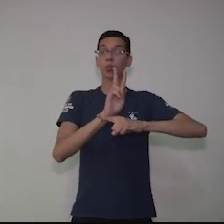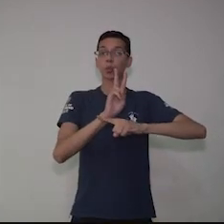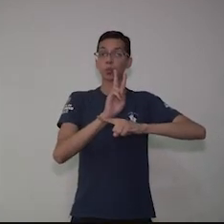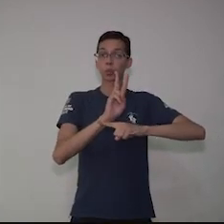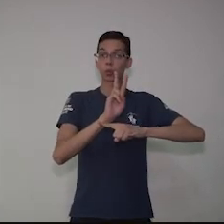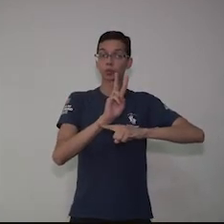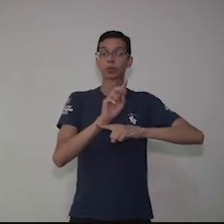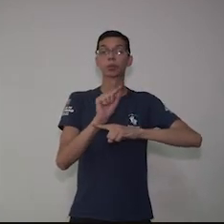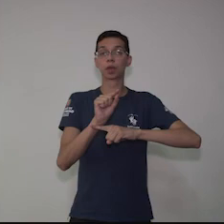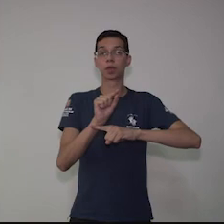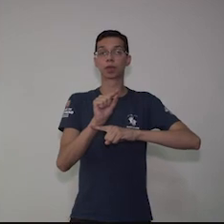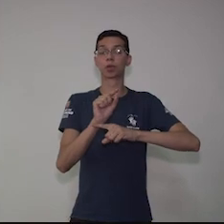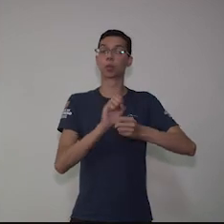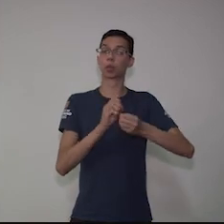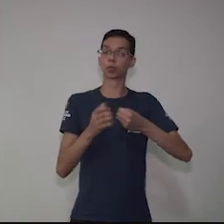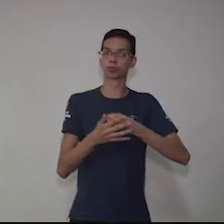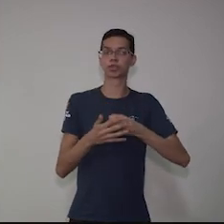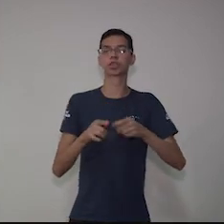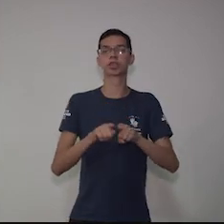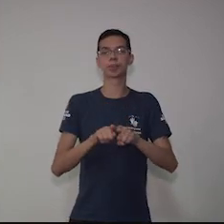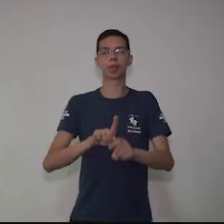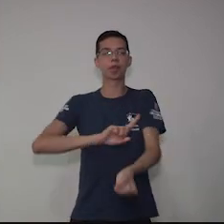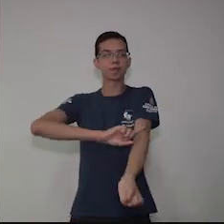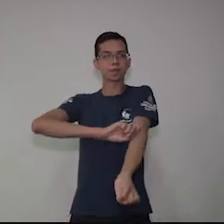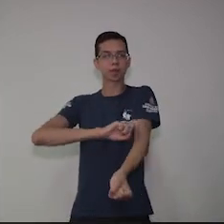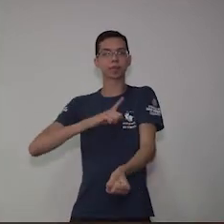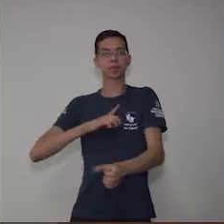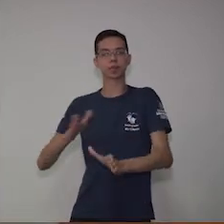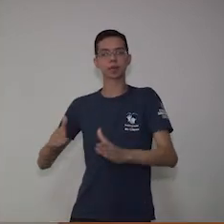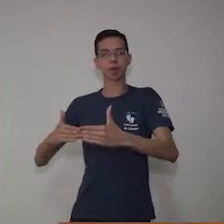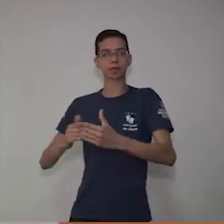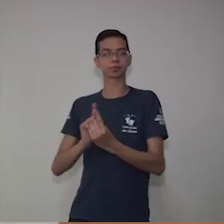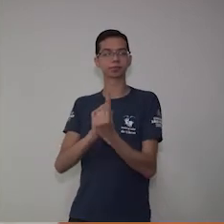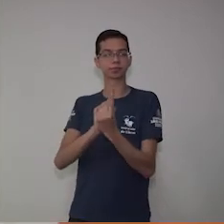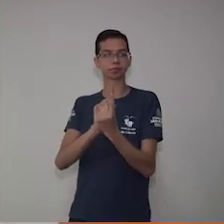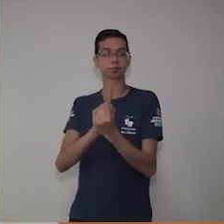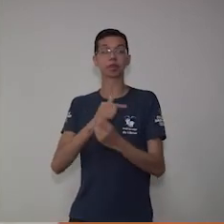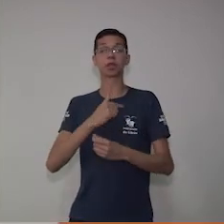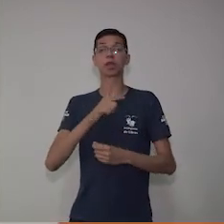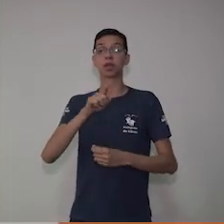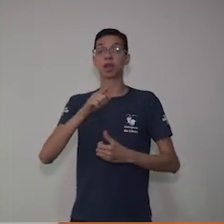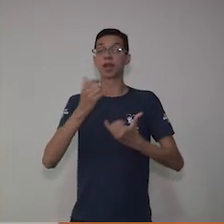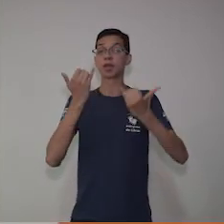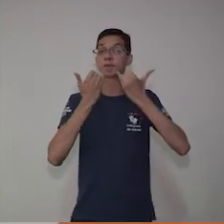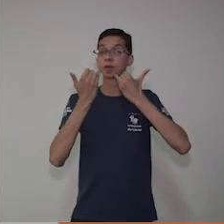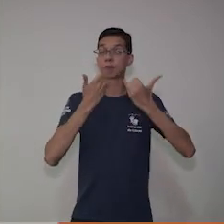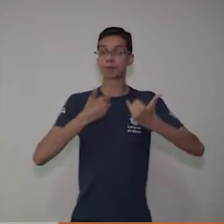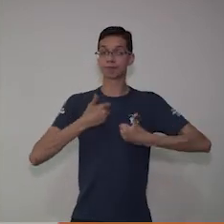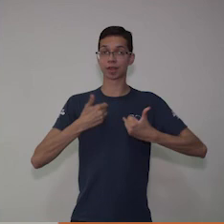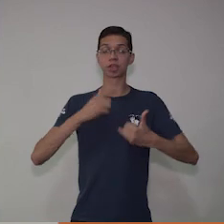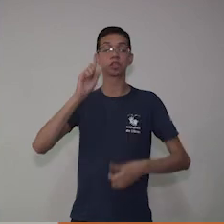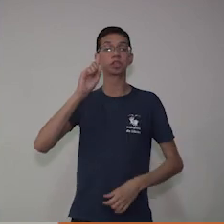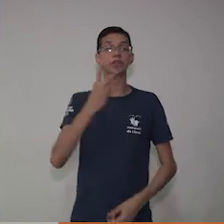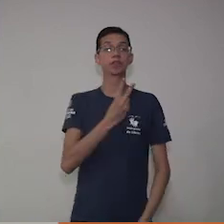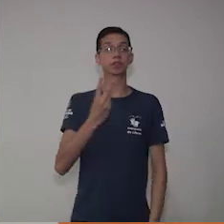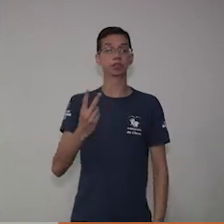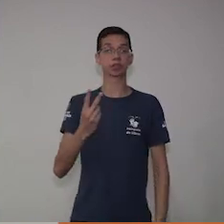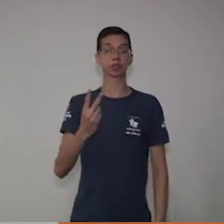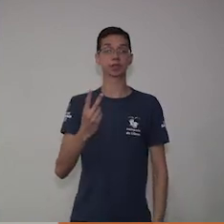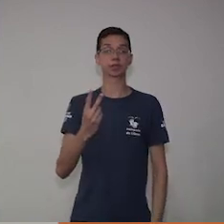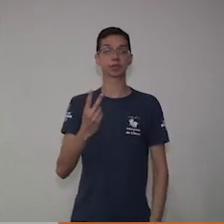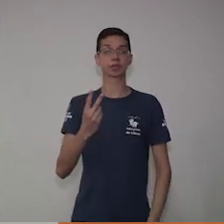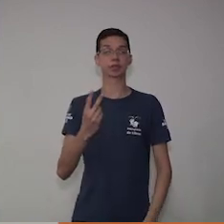os leitos de enfermaria. E só corrigindo a informação que você deu também, a taxa de ocupação no dia 22